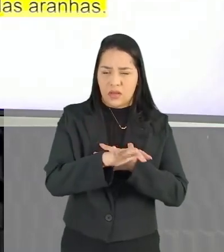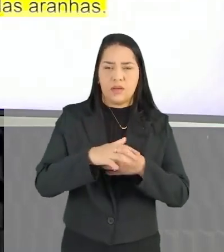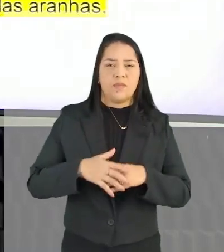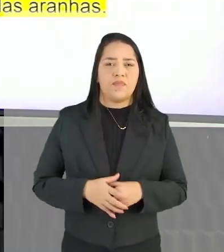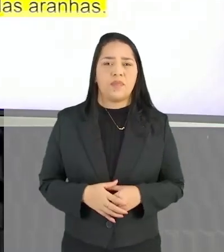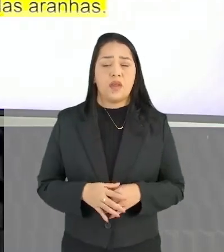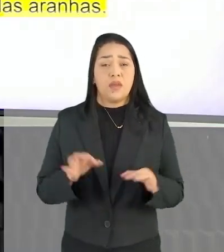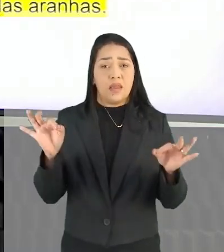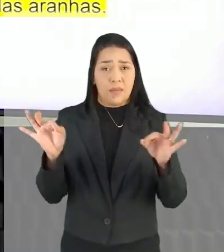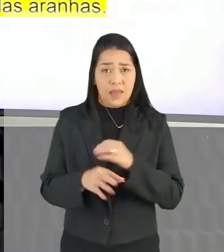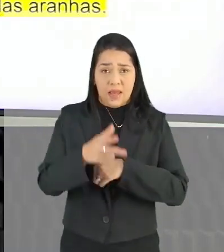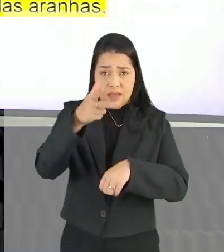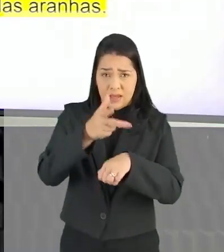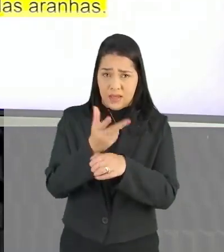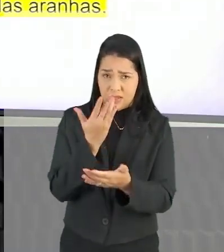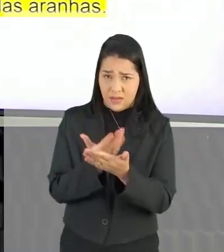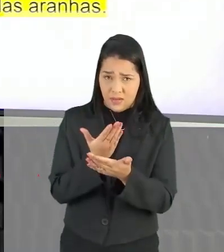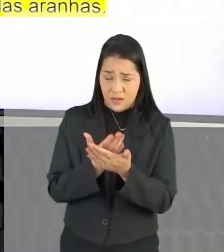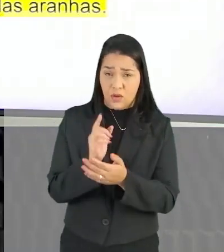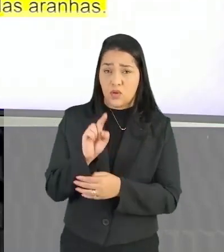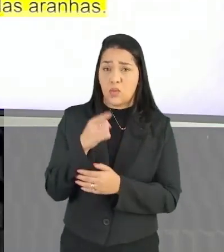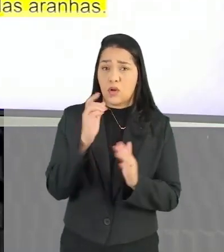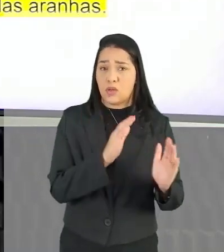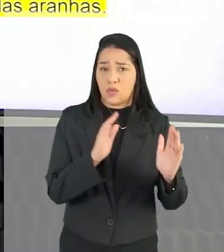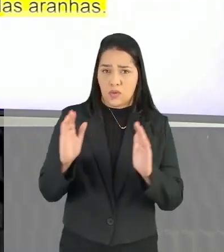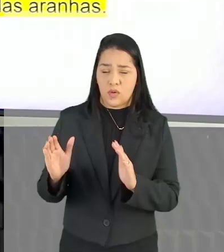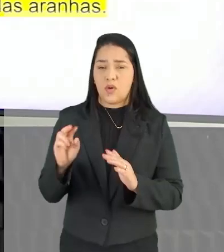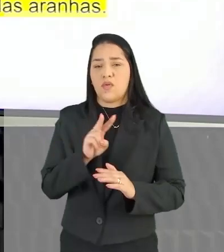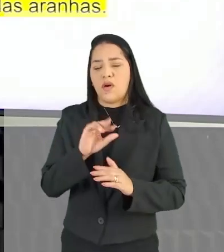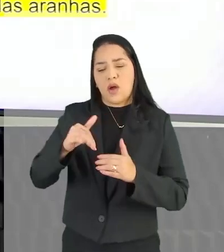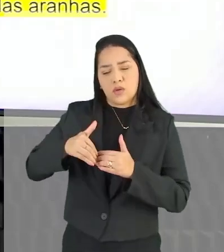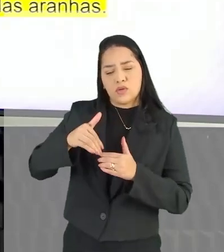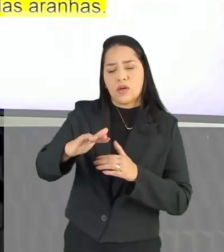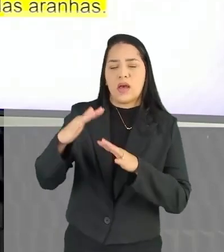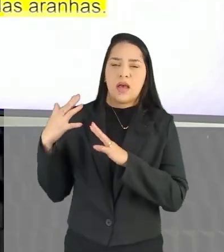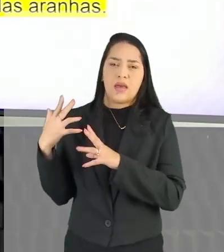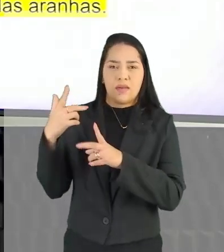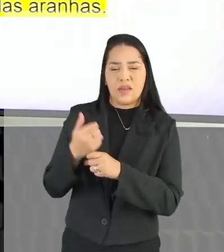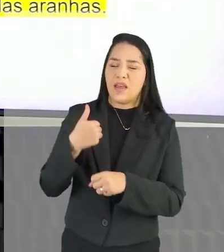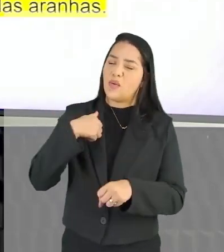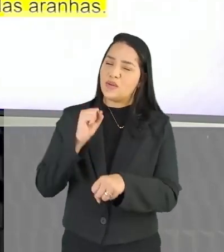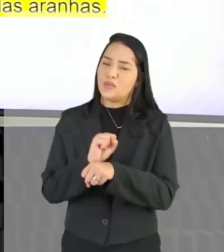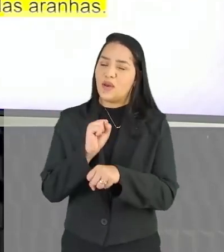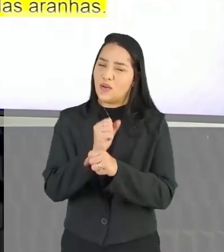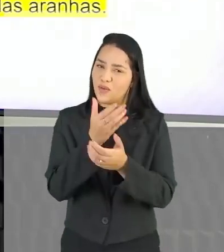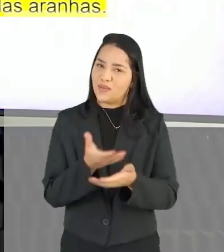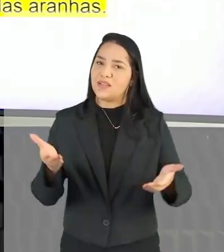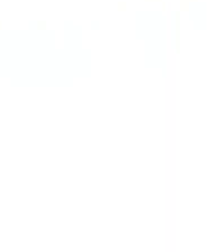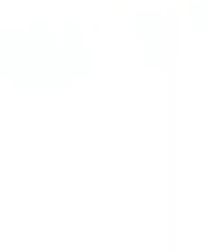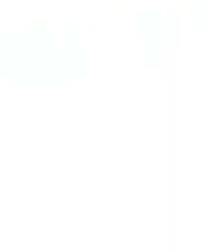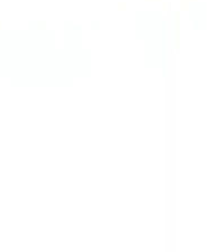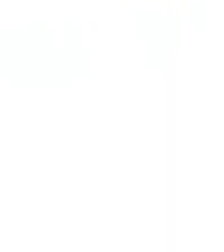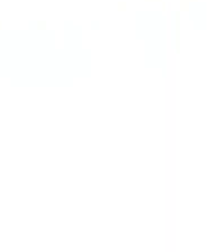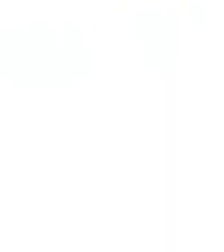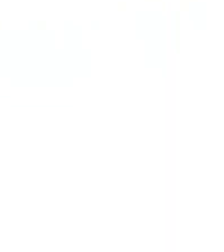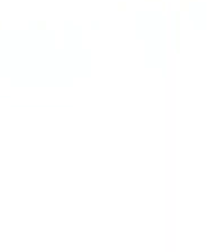gente vai terminar este bloco. No próximo bloco, a gente vai continuar nossa revisão e eu aguardo todos vocês.